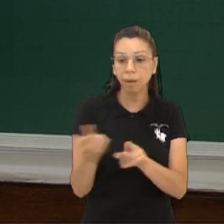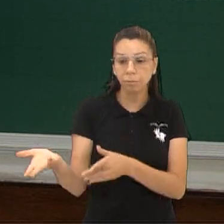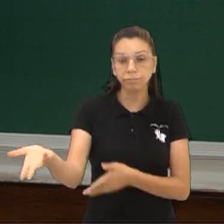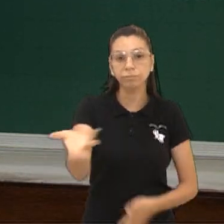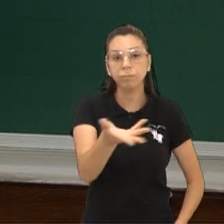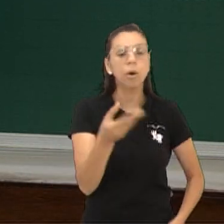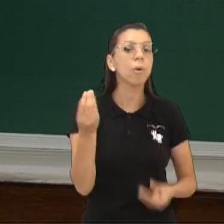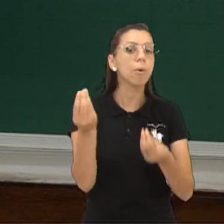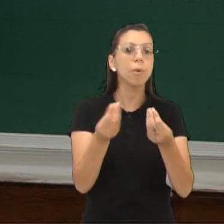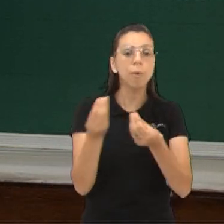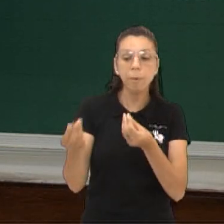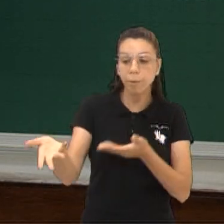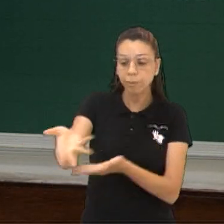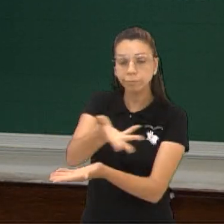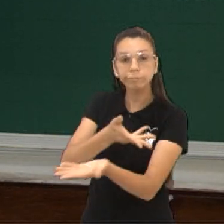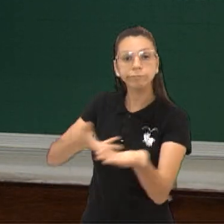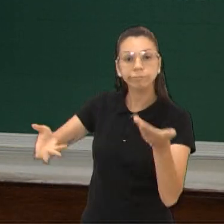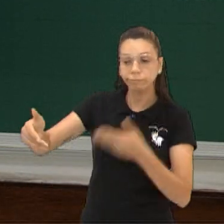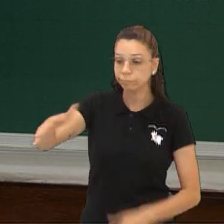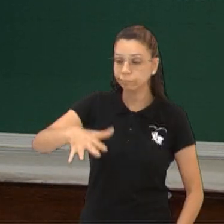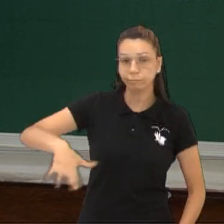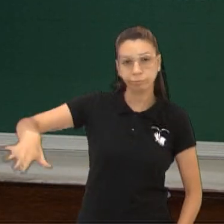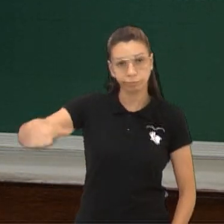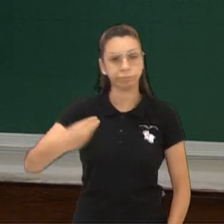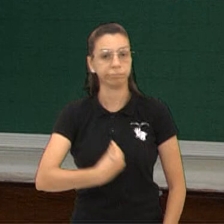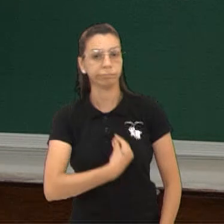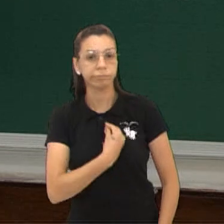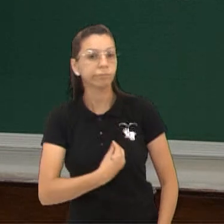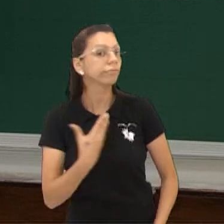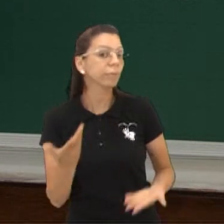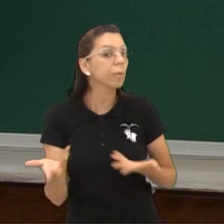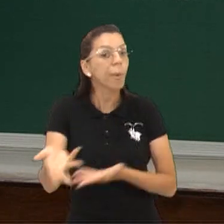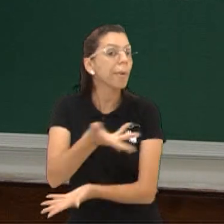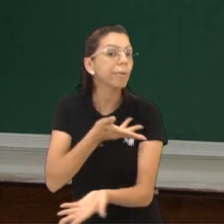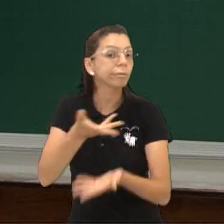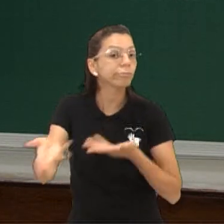pessoas com o meio ambiente onde a gente vive?